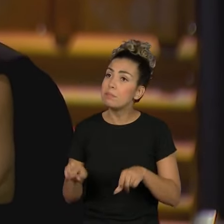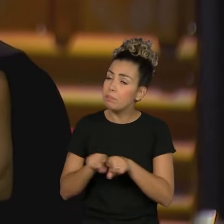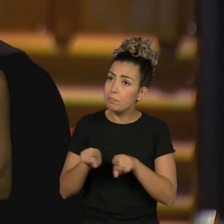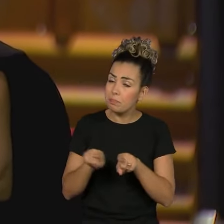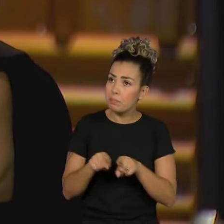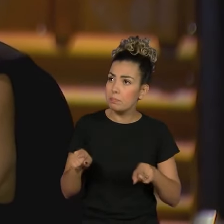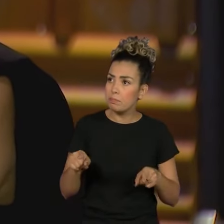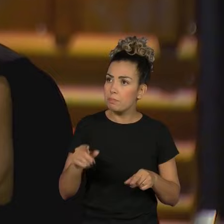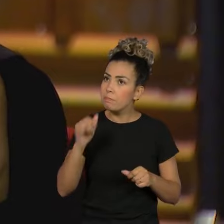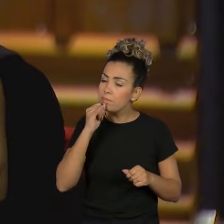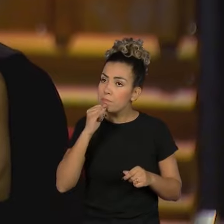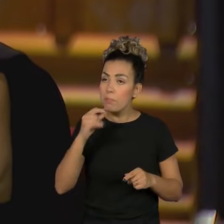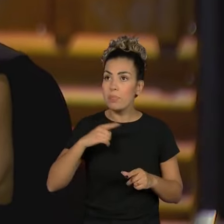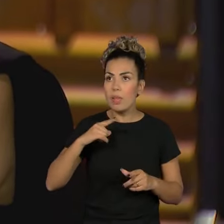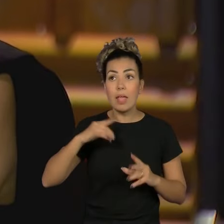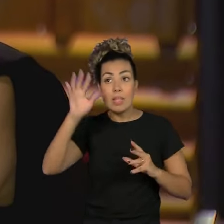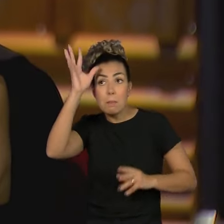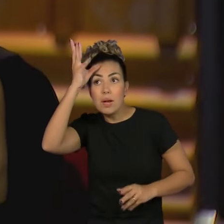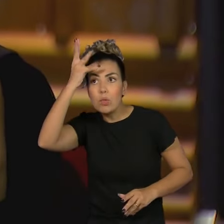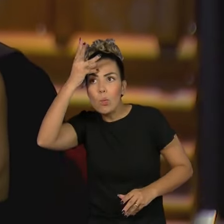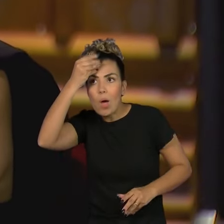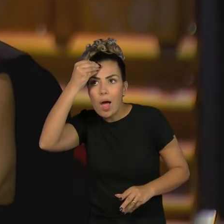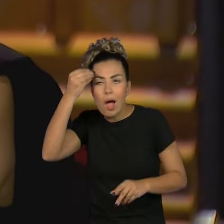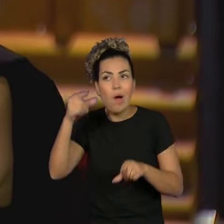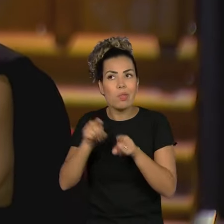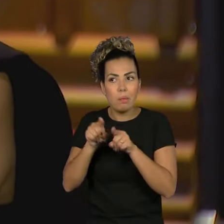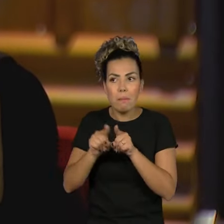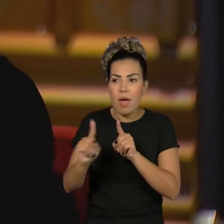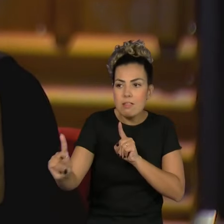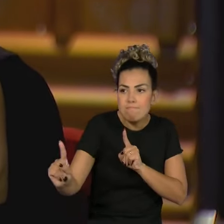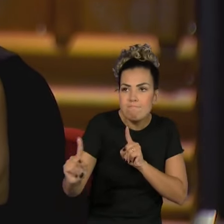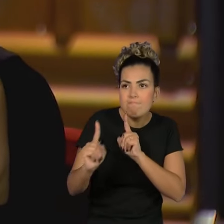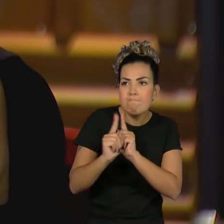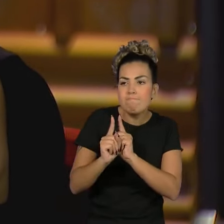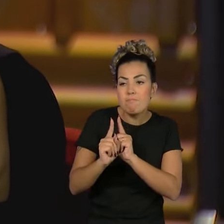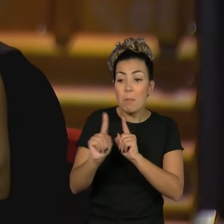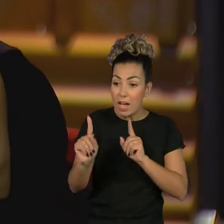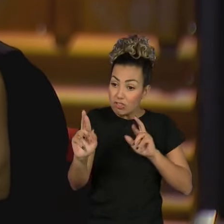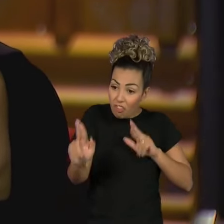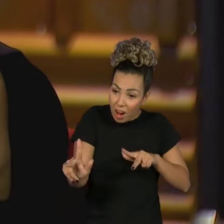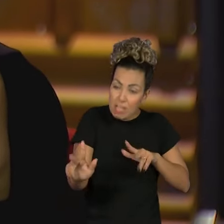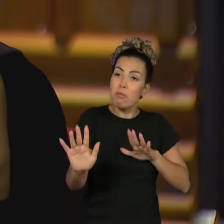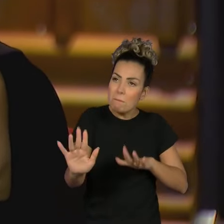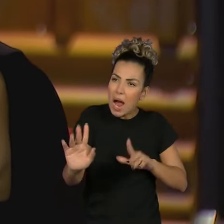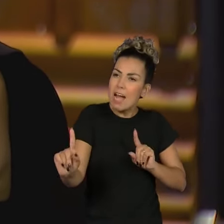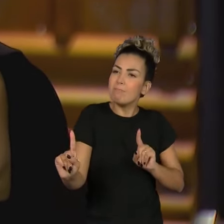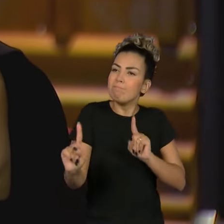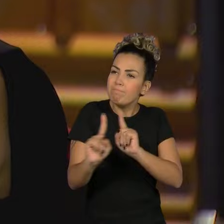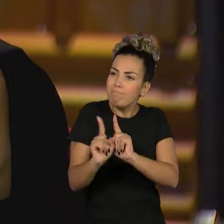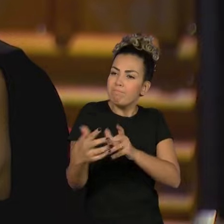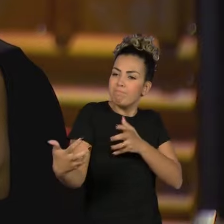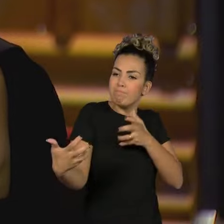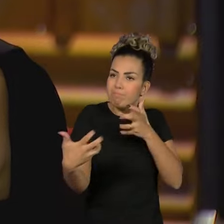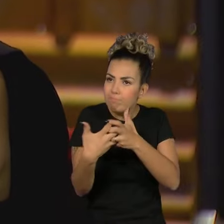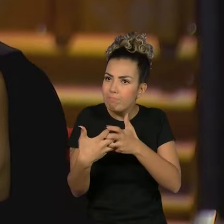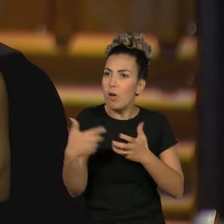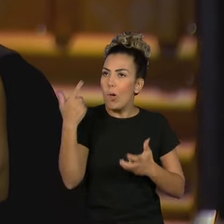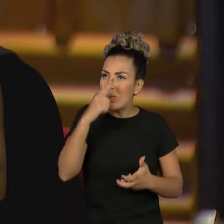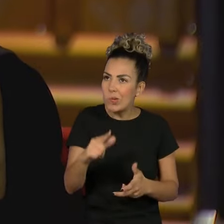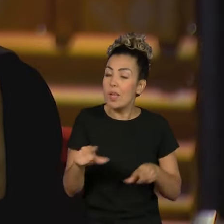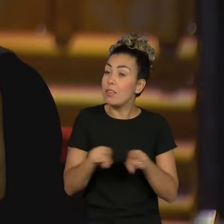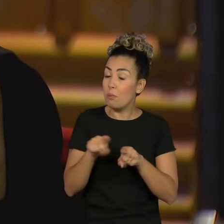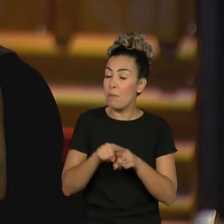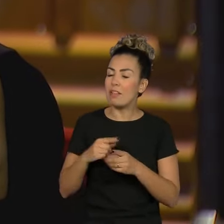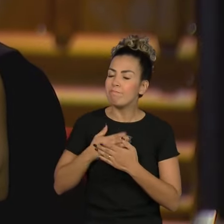comuns espirituais que unem as pessoas que estão ali que são muito diferentes eh eu aprendo sobre